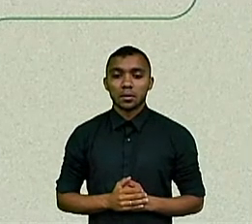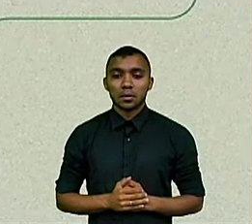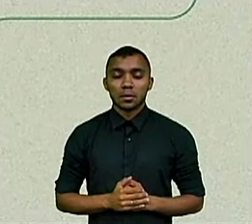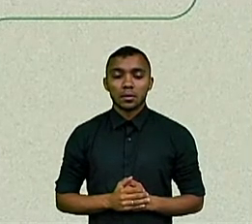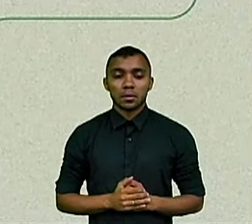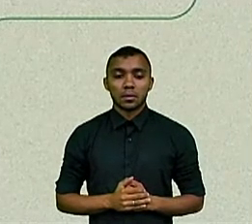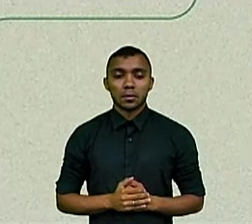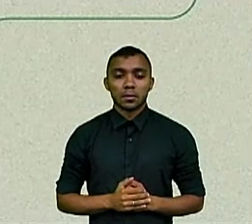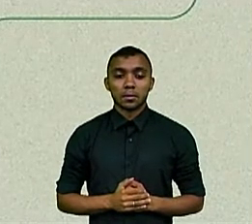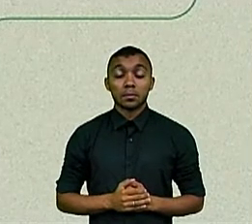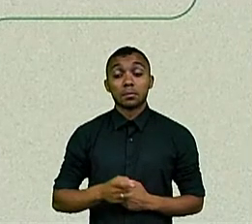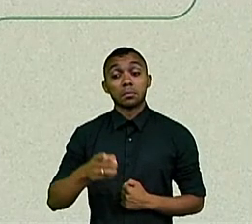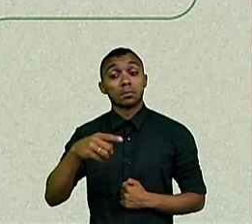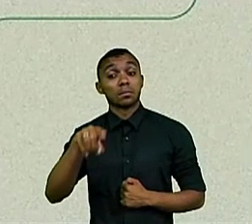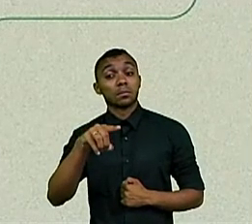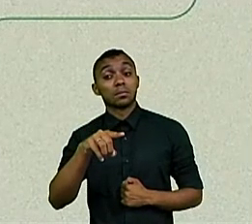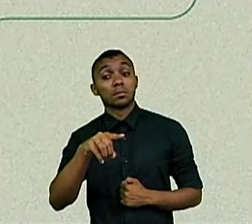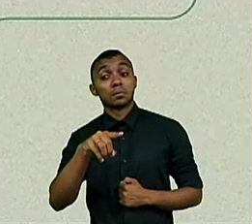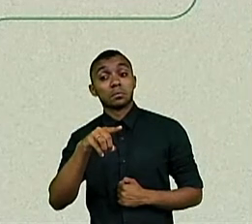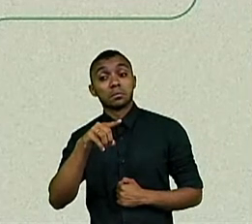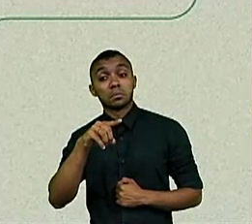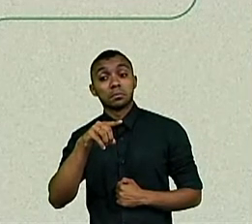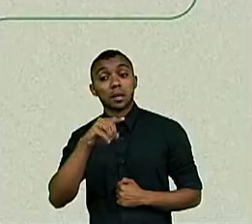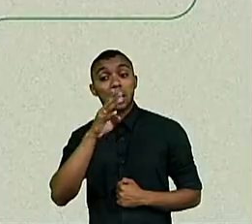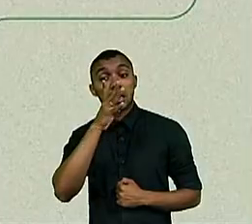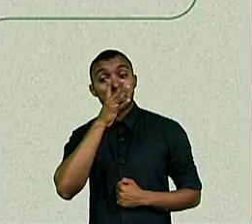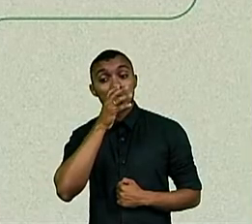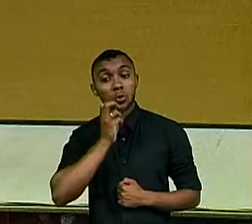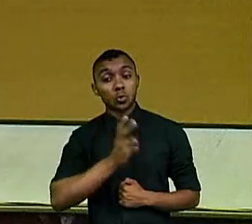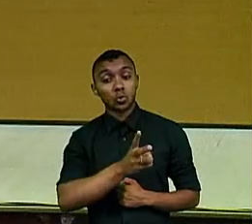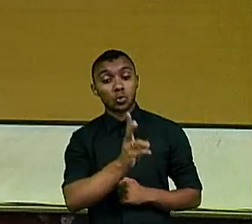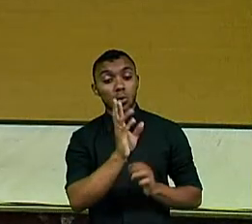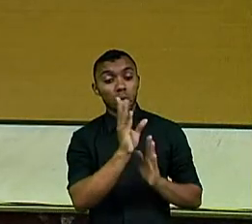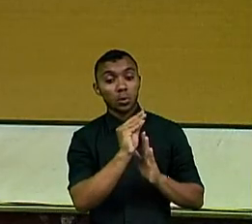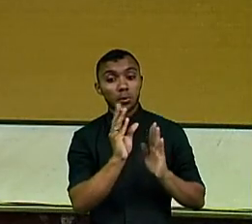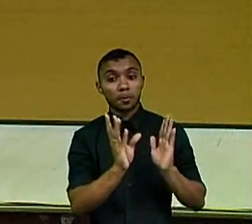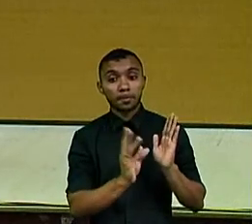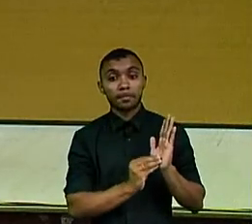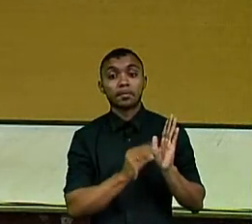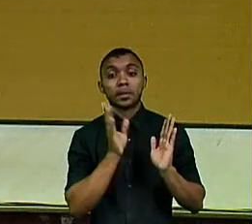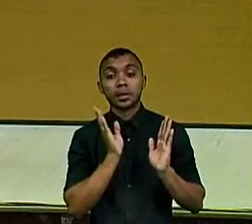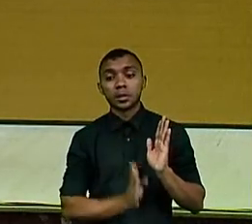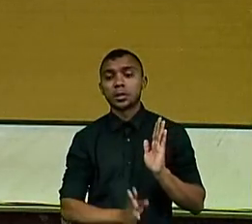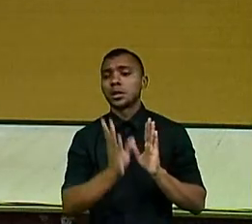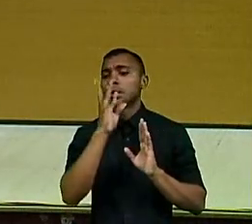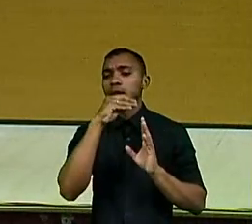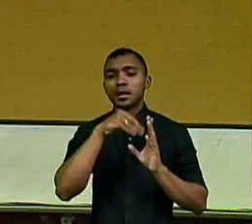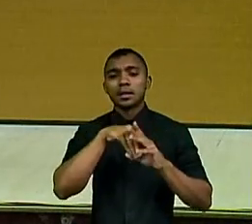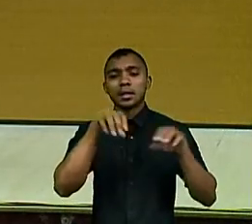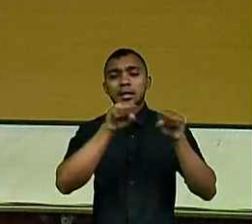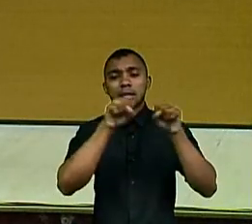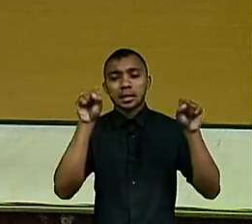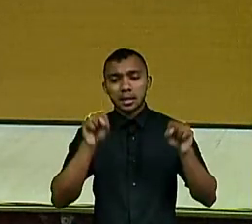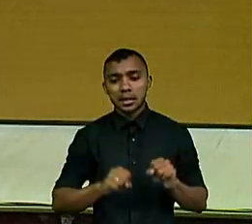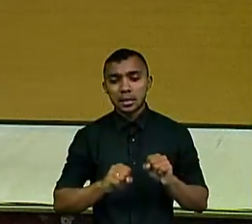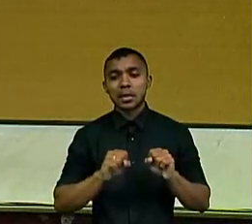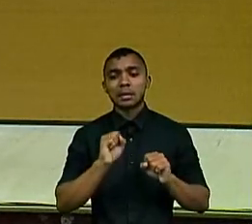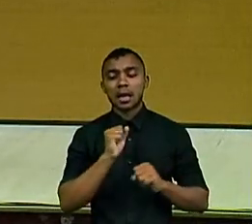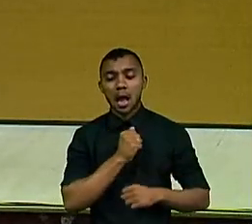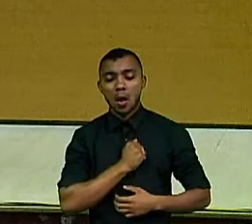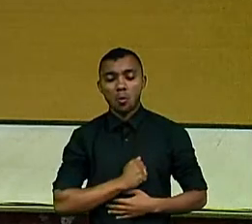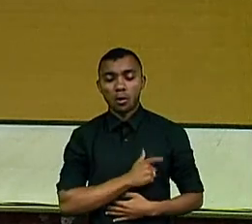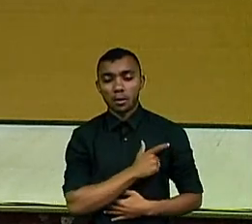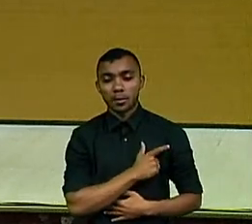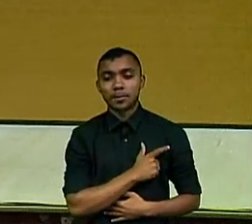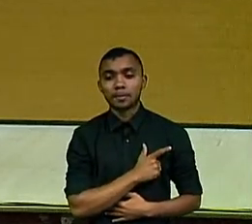Não deixe de acompanhar o material que está todo no portal ele